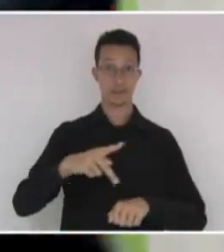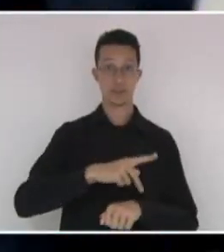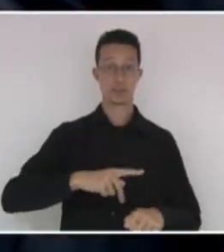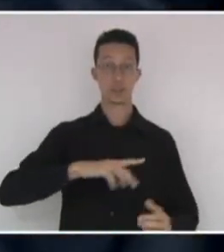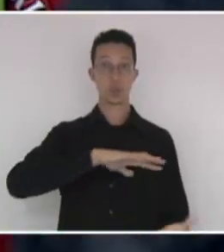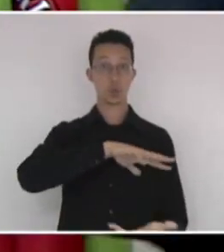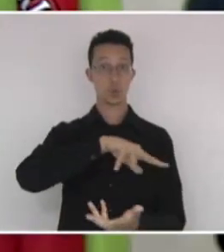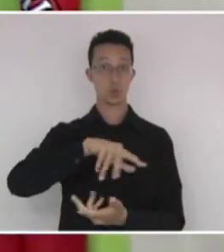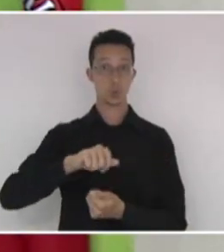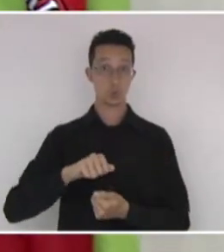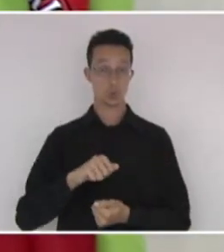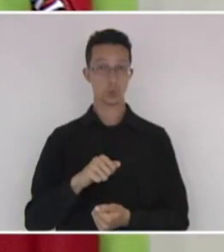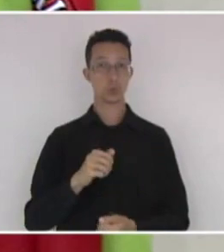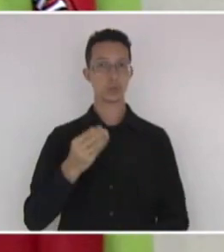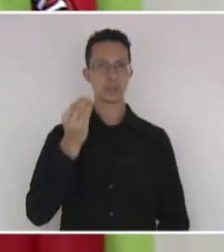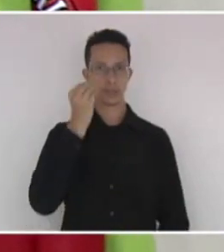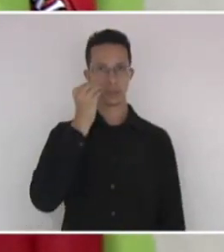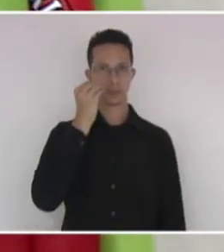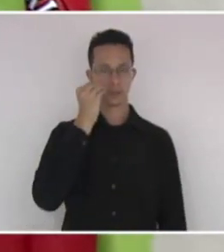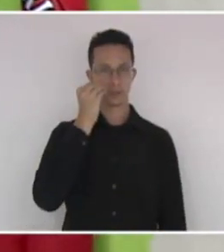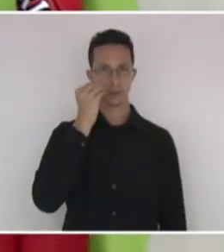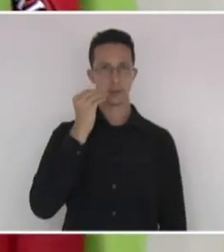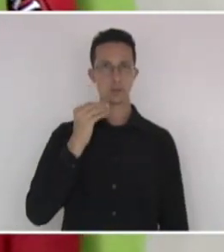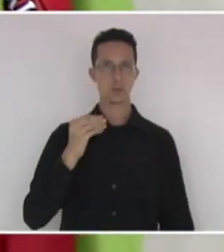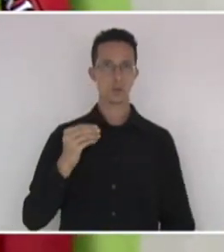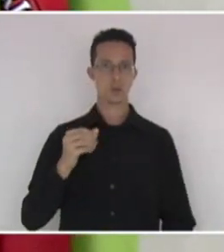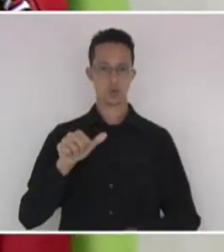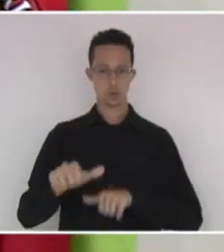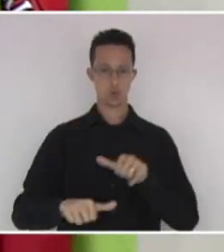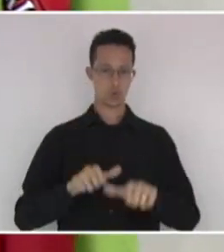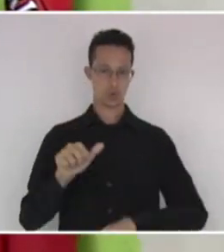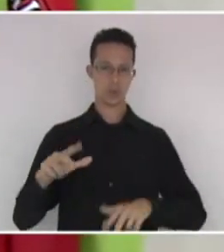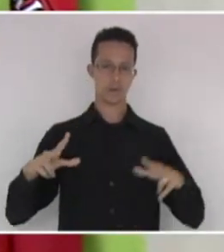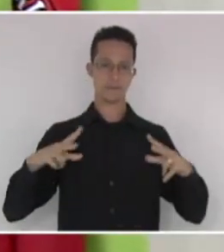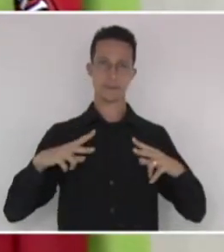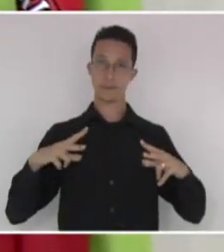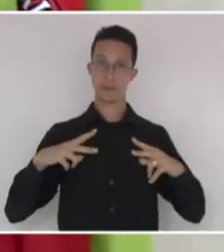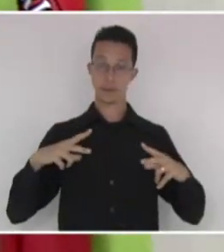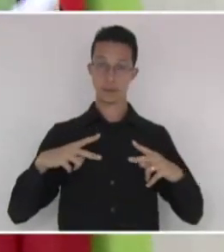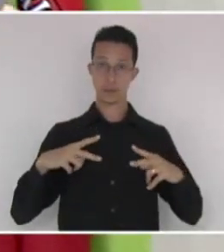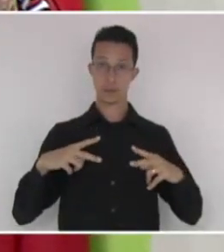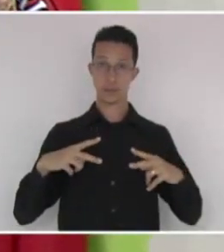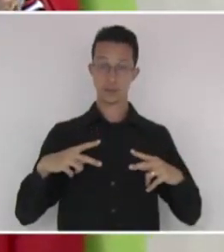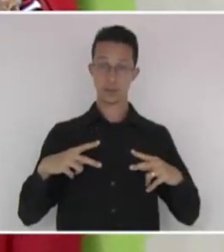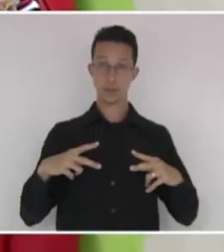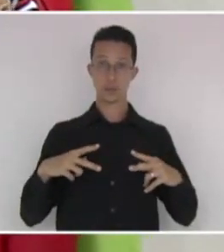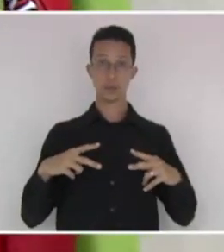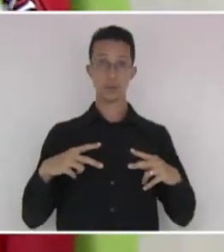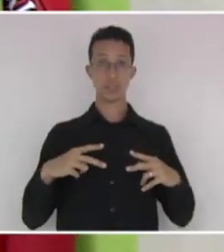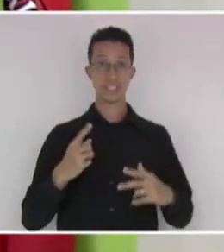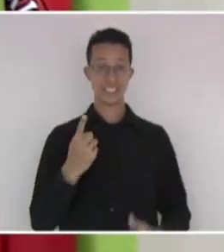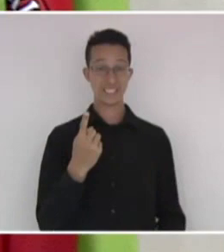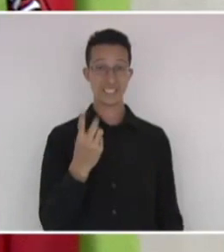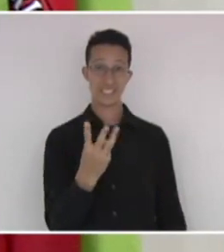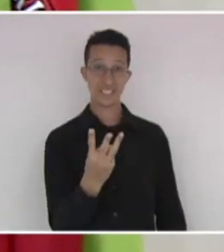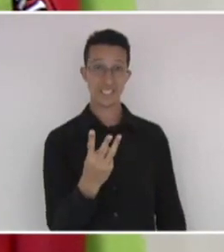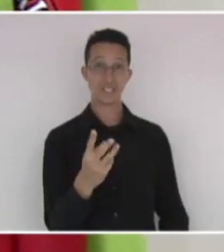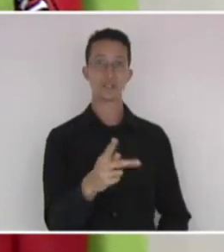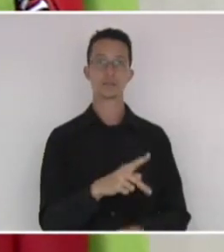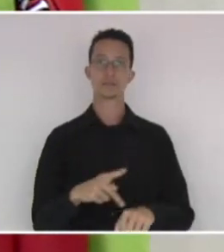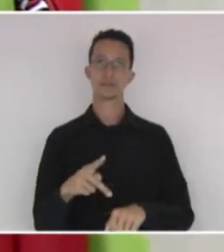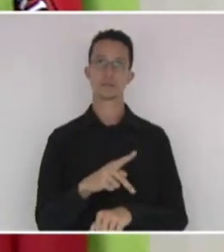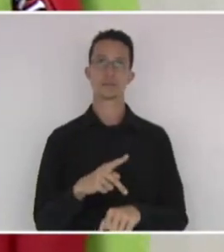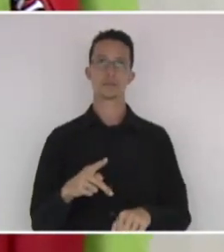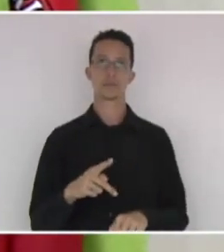optaram por alguma forma de privatização de seus sistemas previdenciários, 13 estão